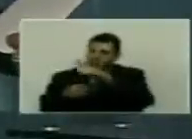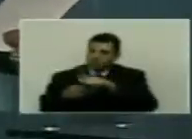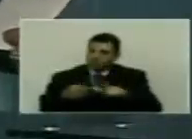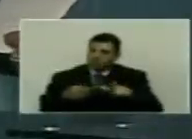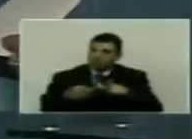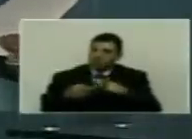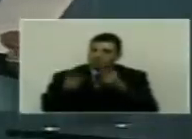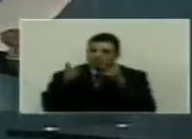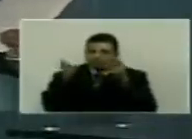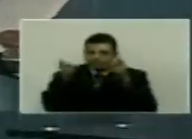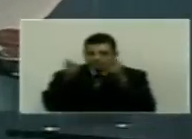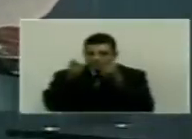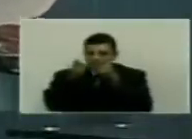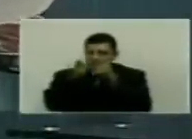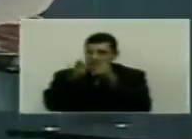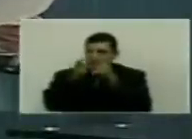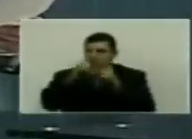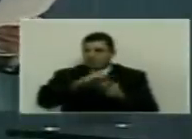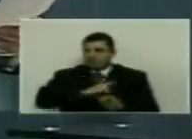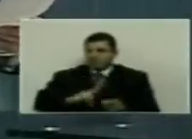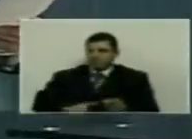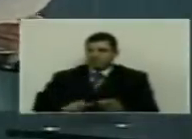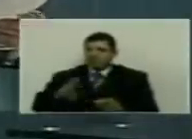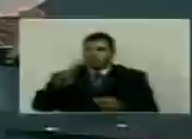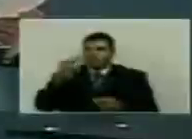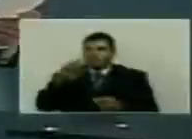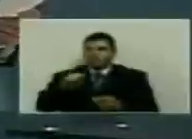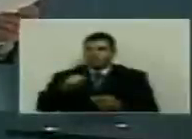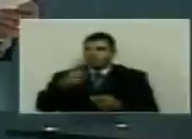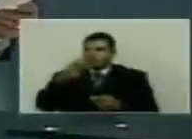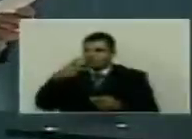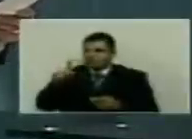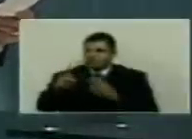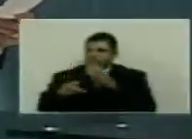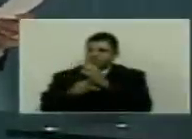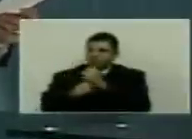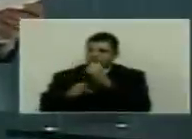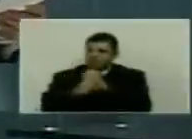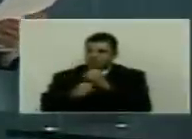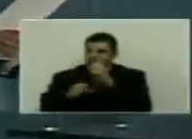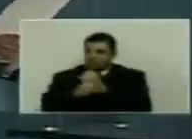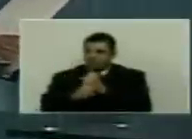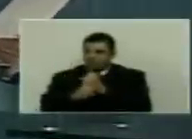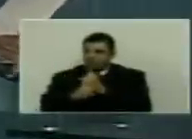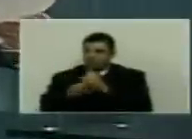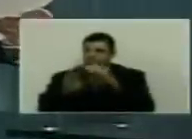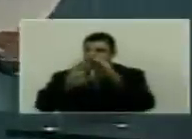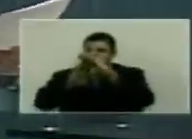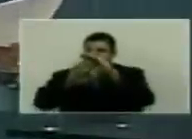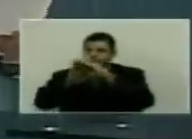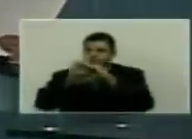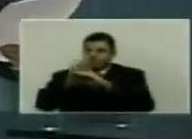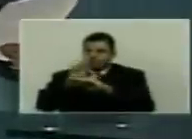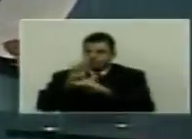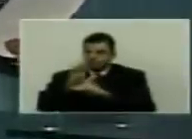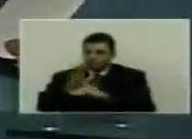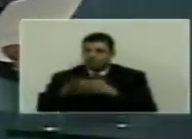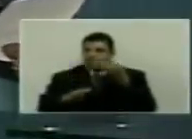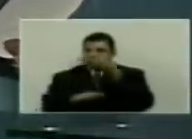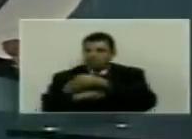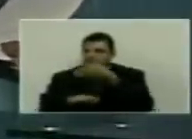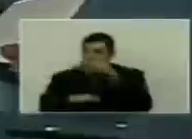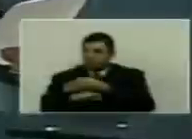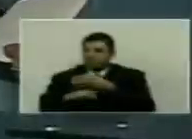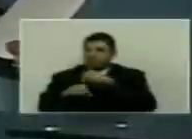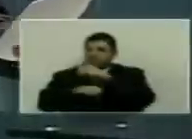e reduzissem, deputado Marco Rota, seus orçamentos de custeio e investimento